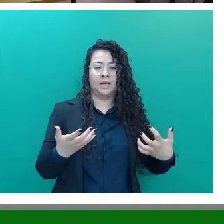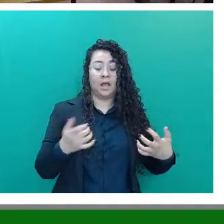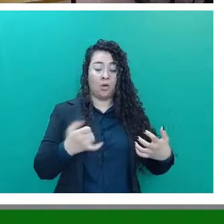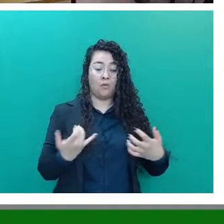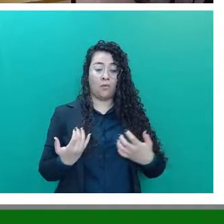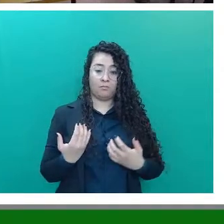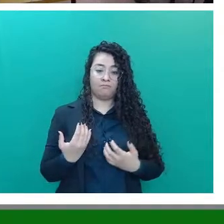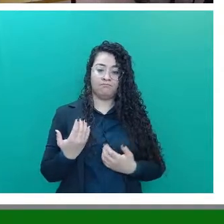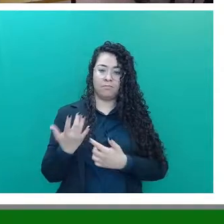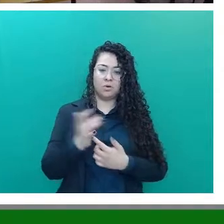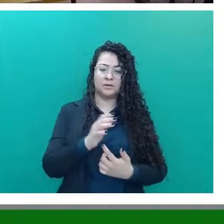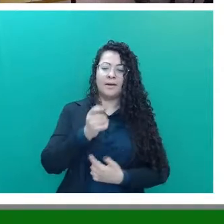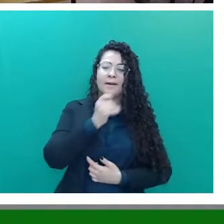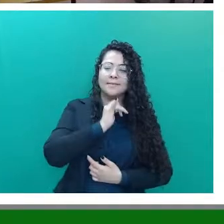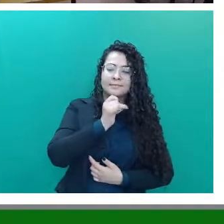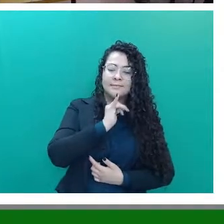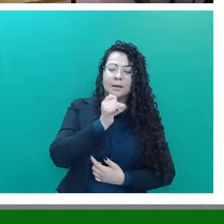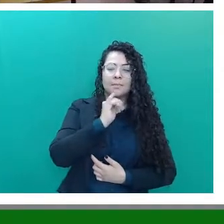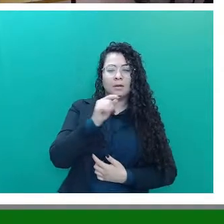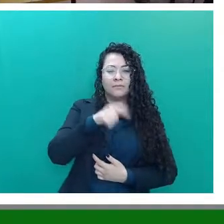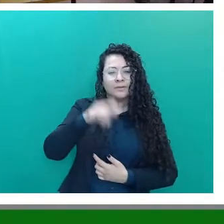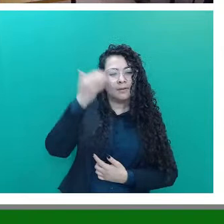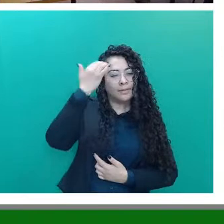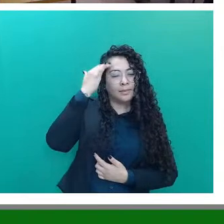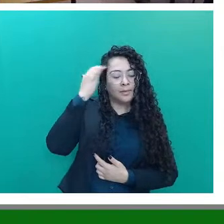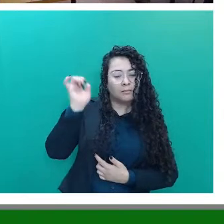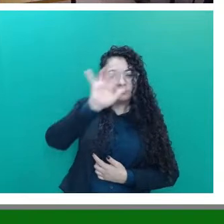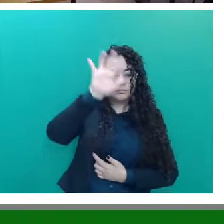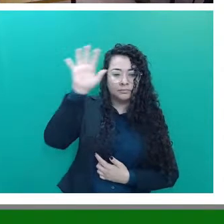você pode agora também